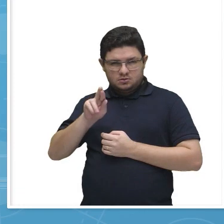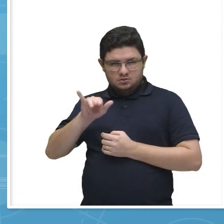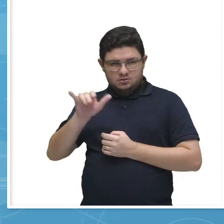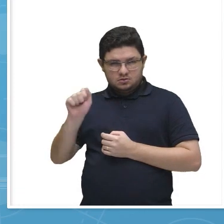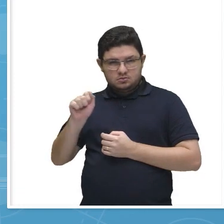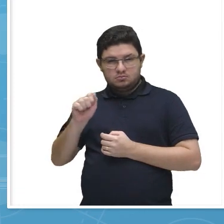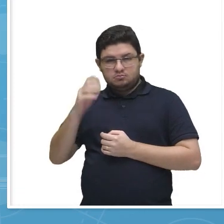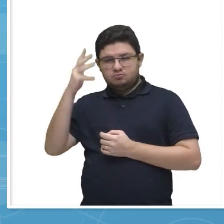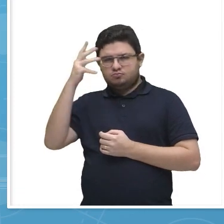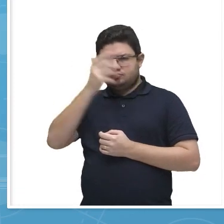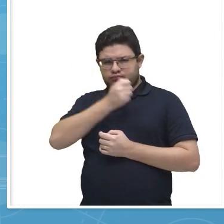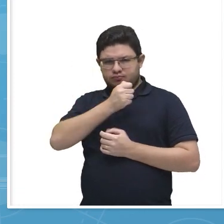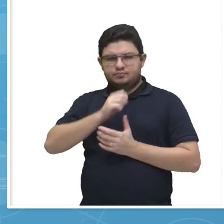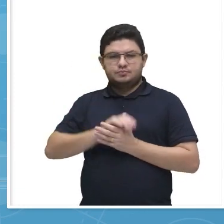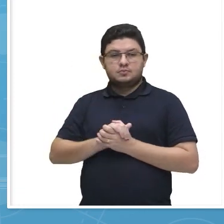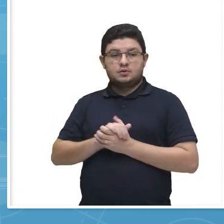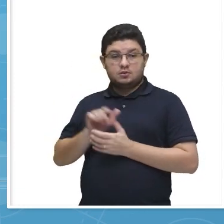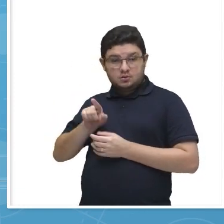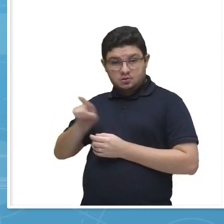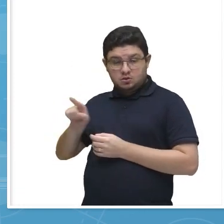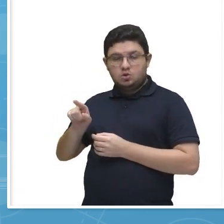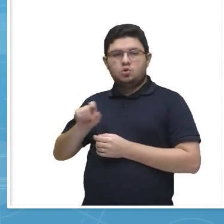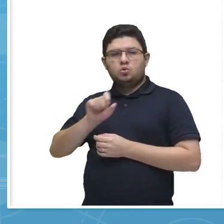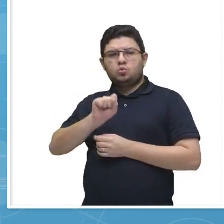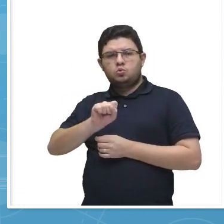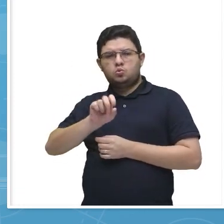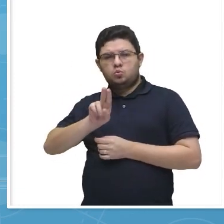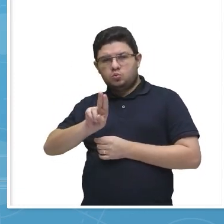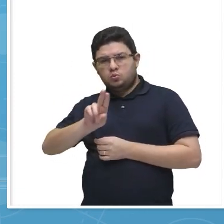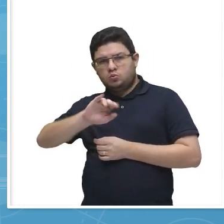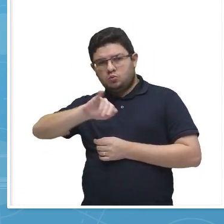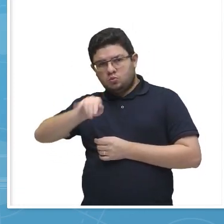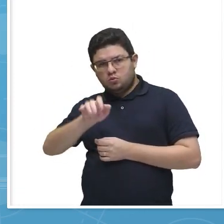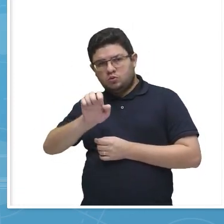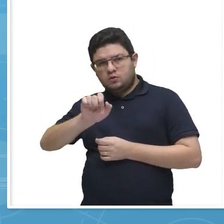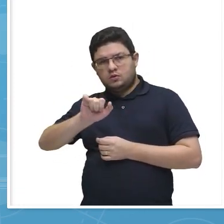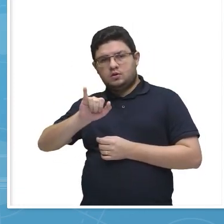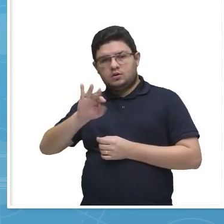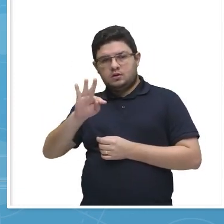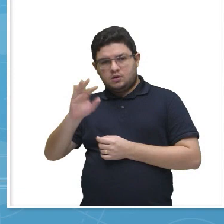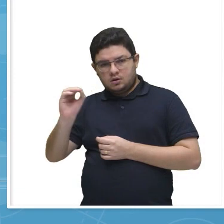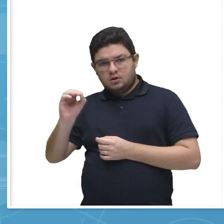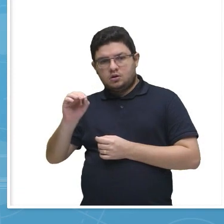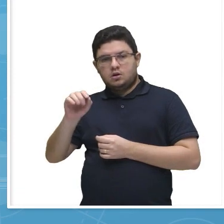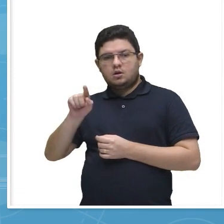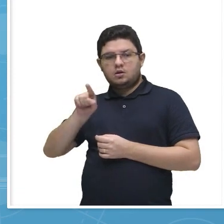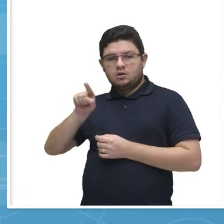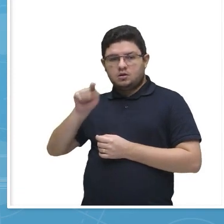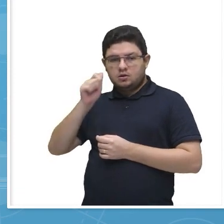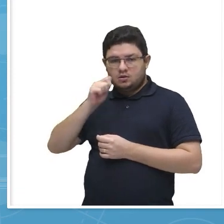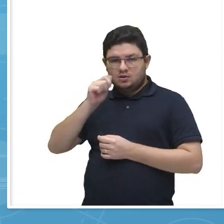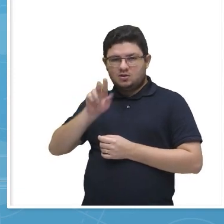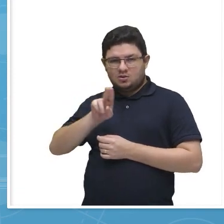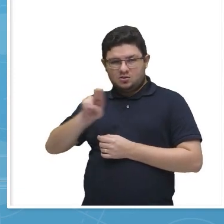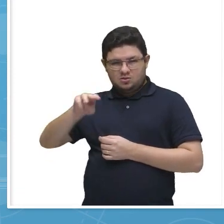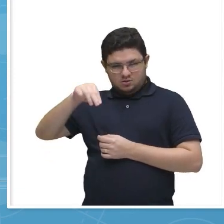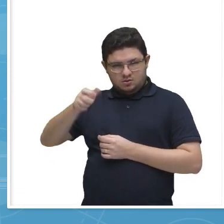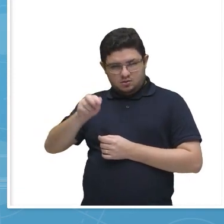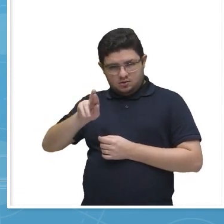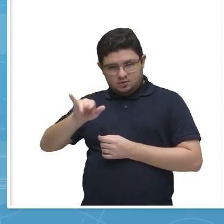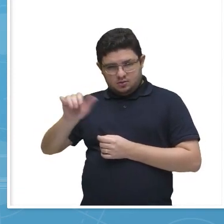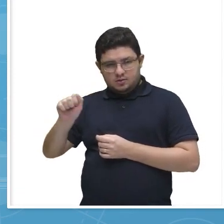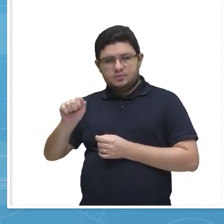vocês já identificaram Maria, certo? Retirei esse sujeito, o que sobrou? É bonita. O